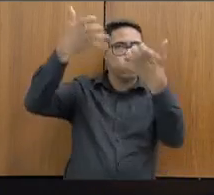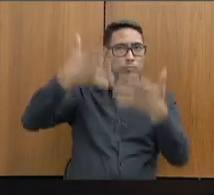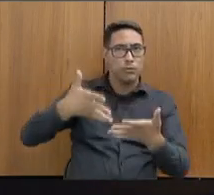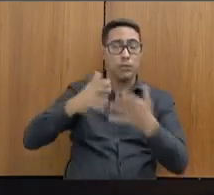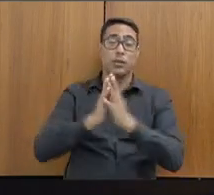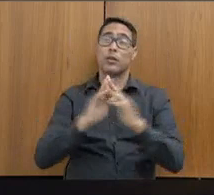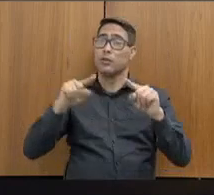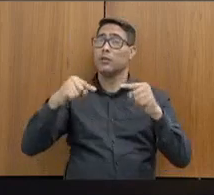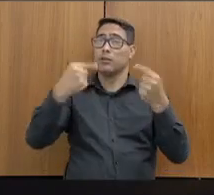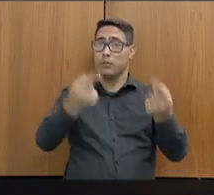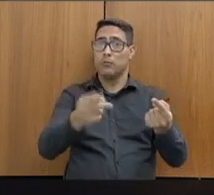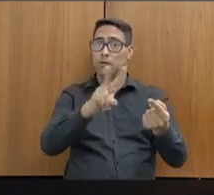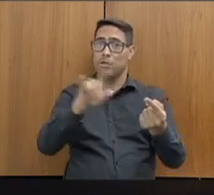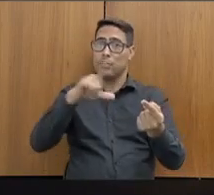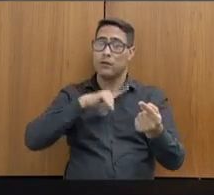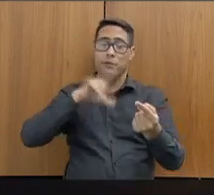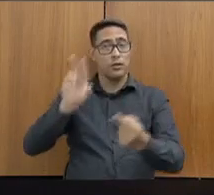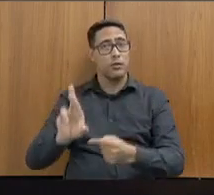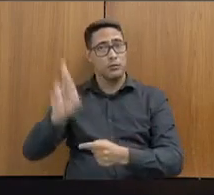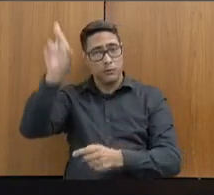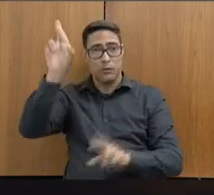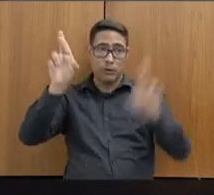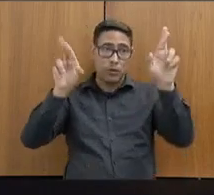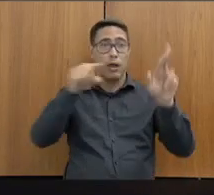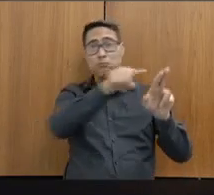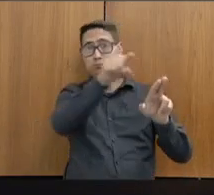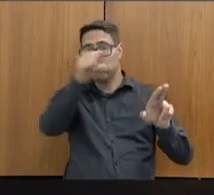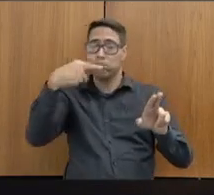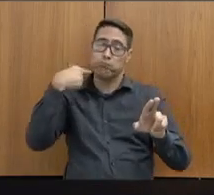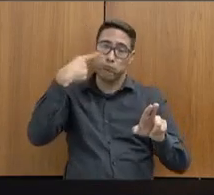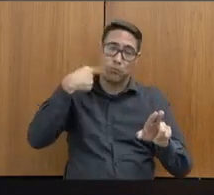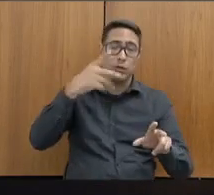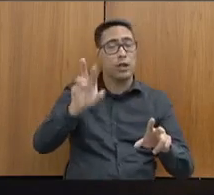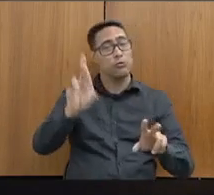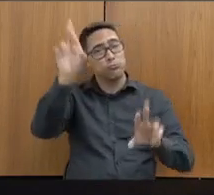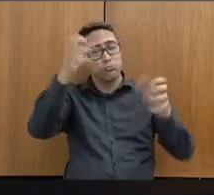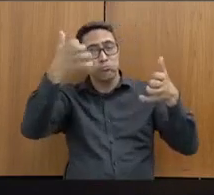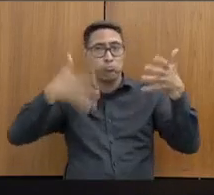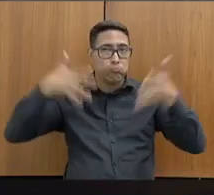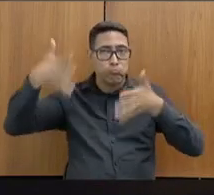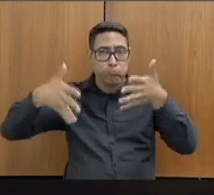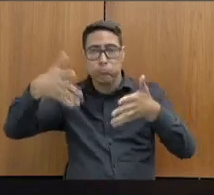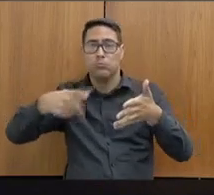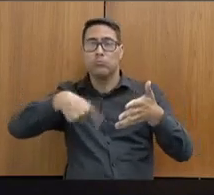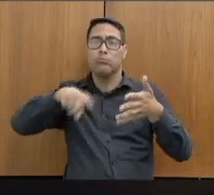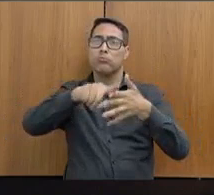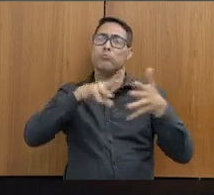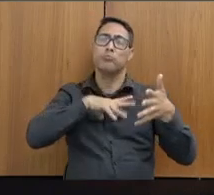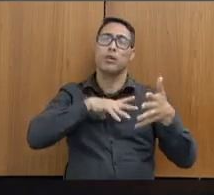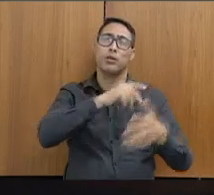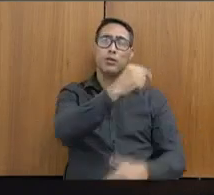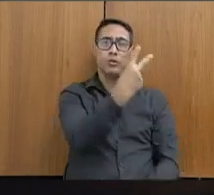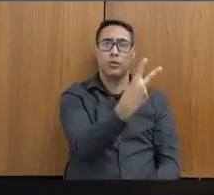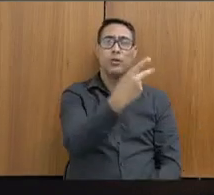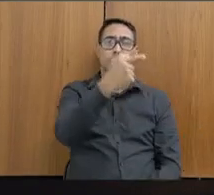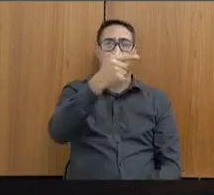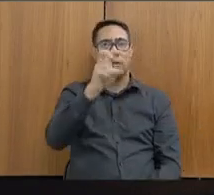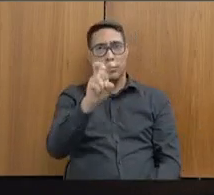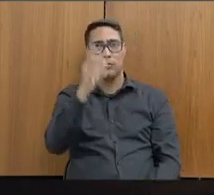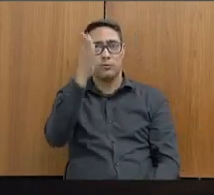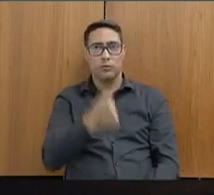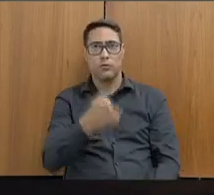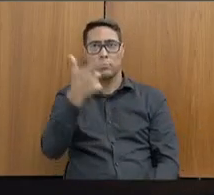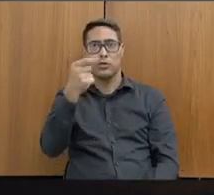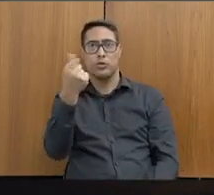Na sequência, será concedida a palavra a deputados e aos deputados, nos termos da deliberação da mesa 2.705 de 2019,